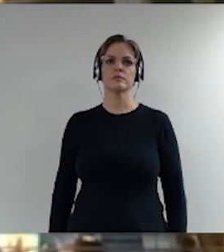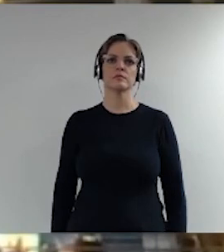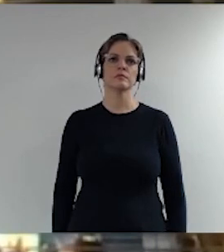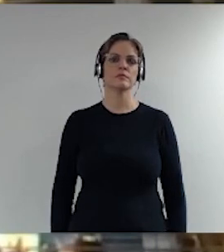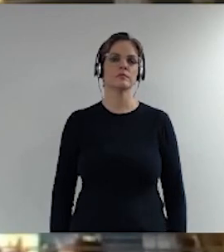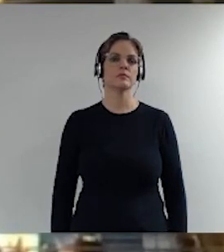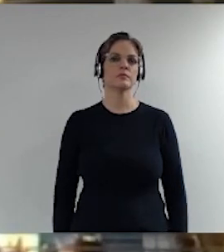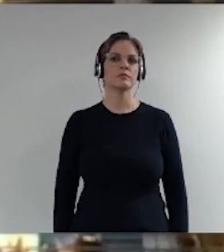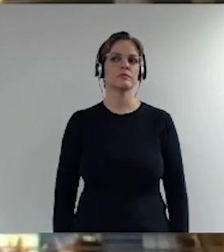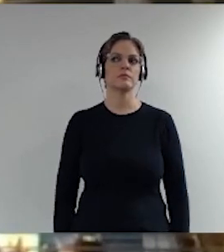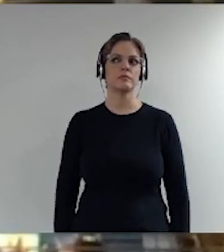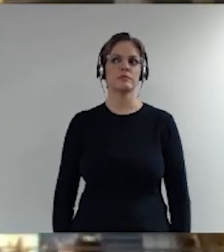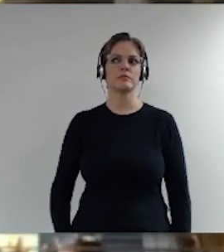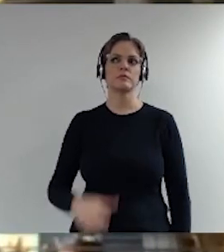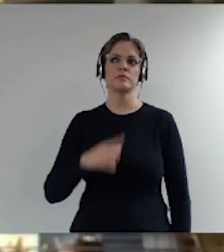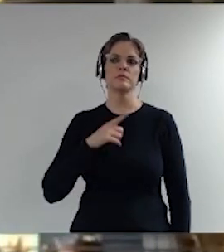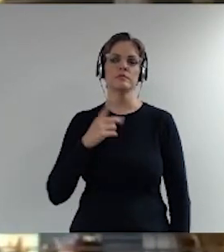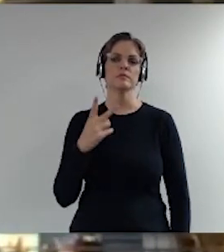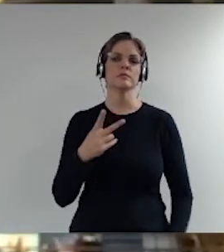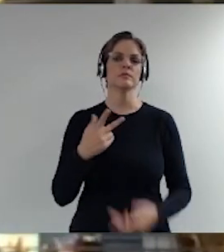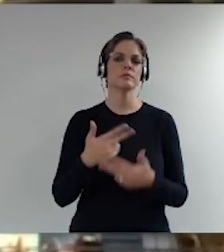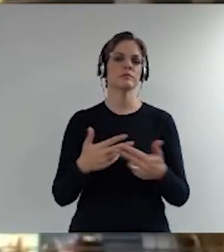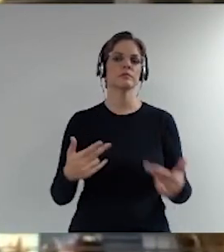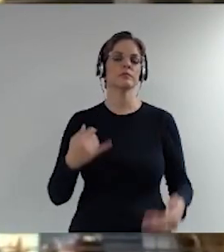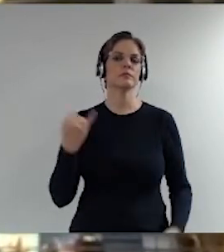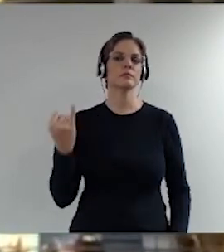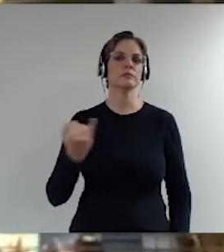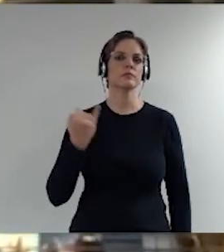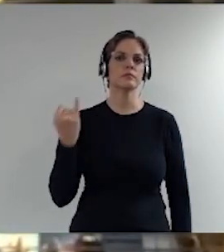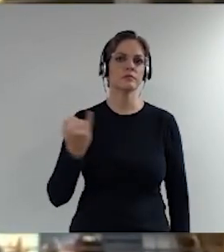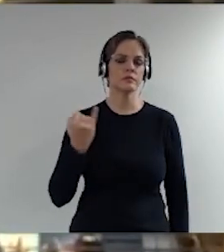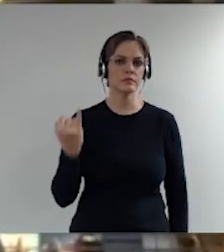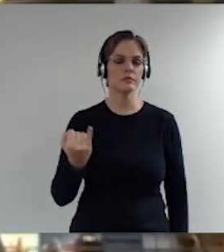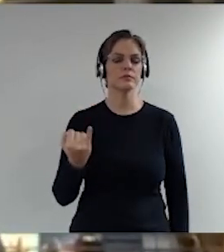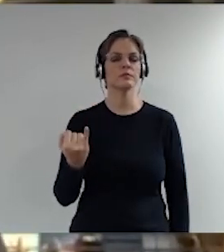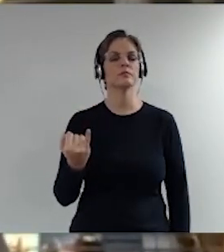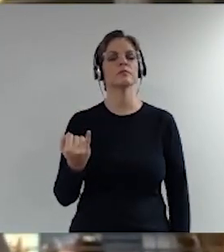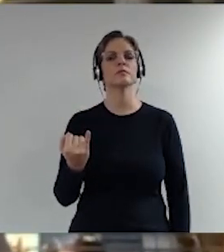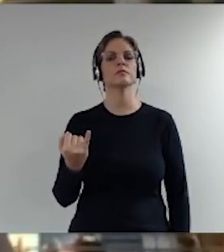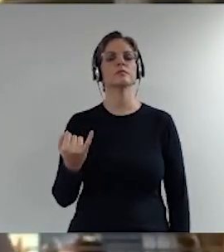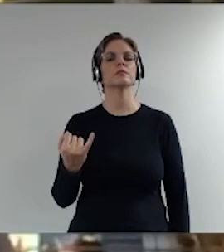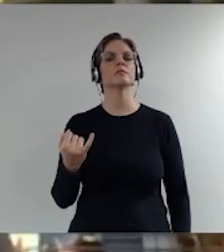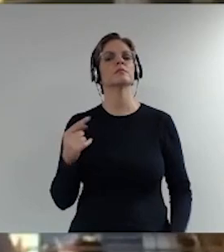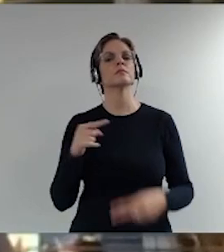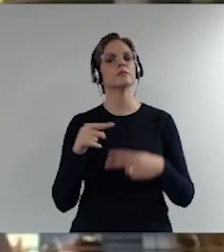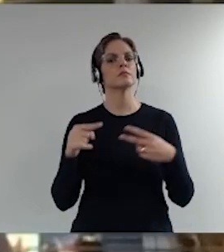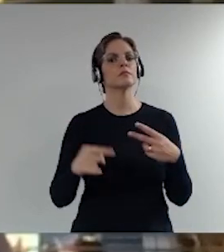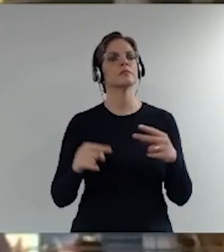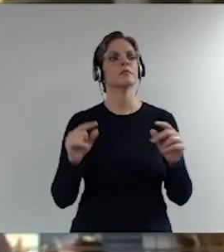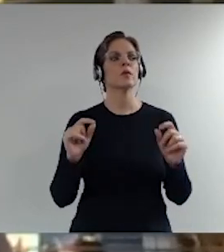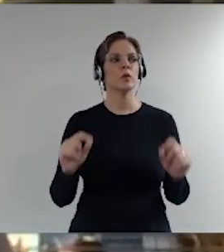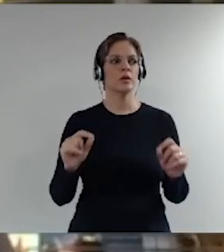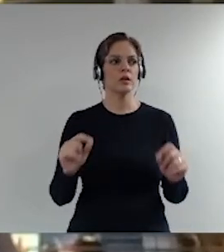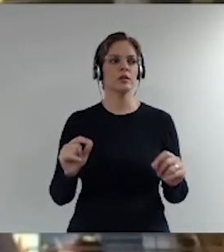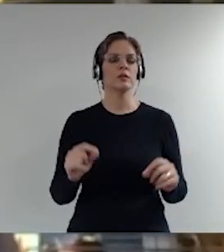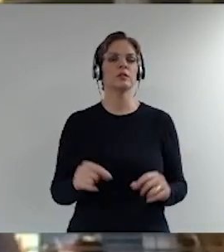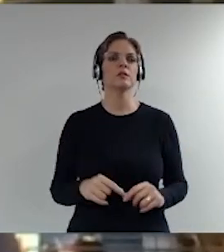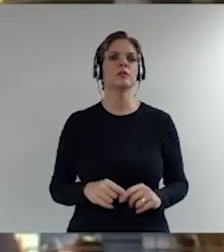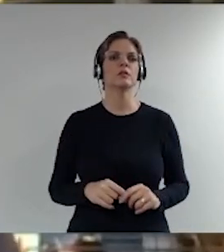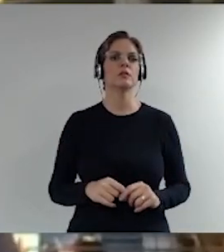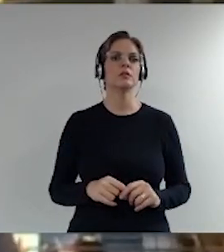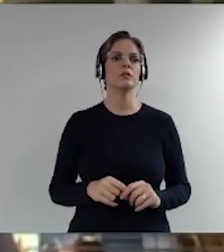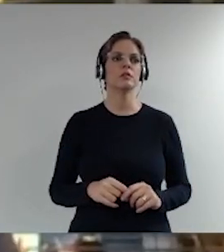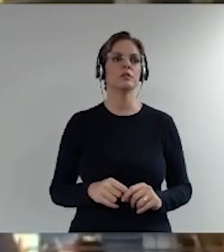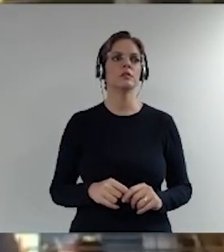2 pontos que eu acho fundamental antes de nós entrarmos na temática principal, que é o